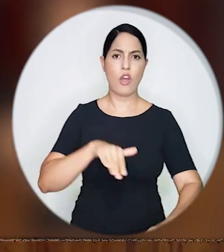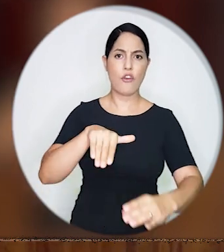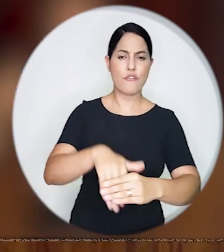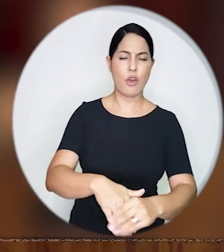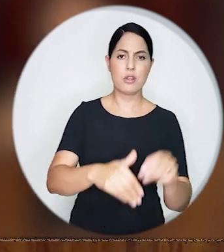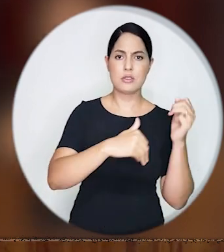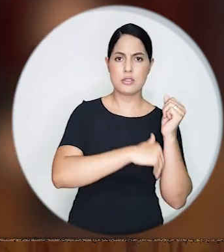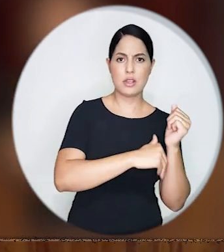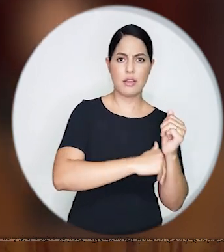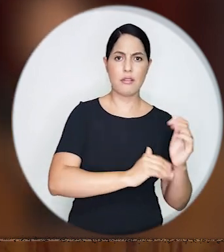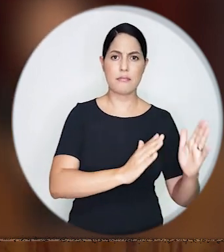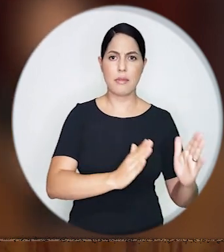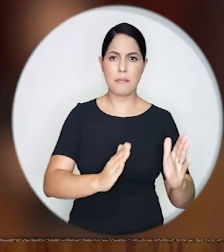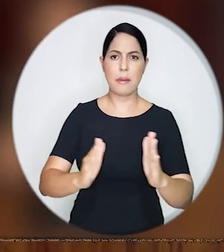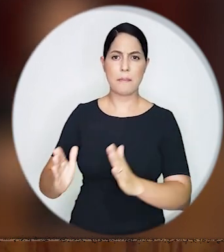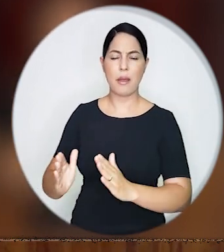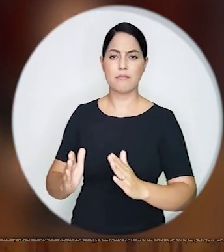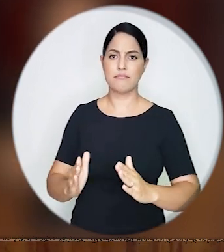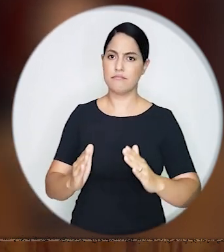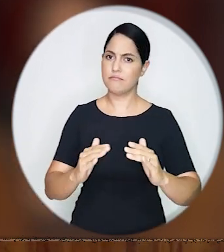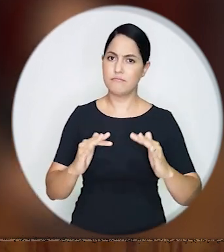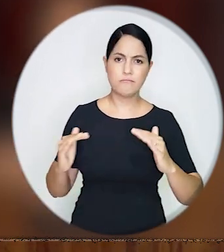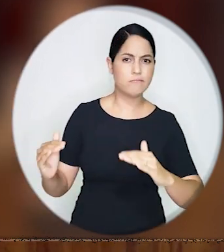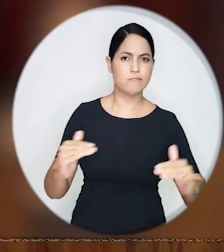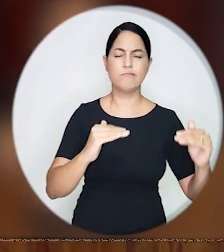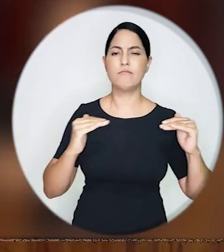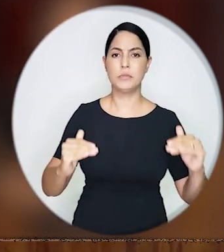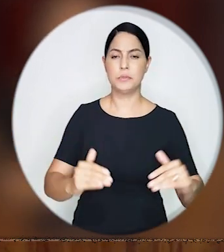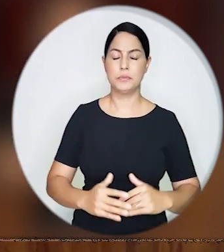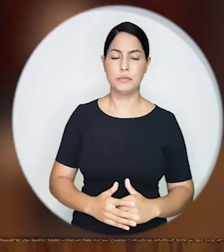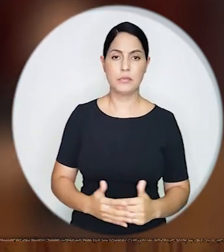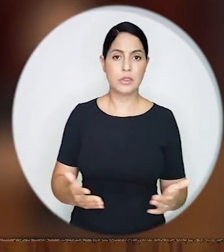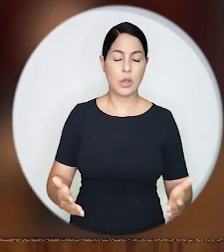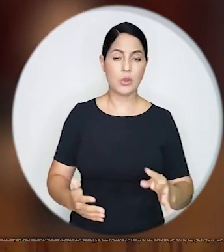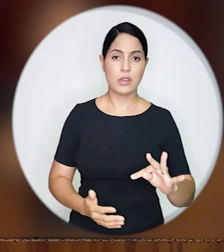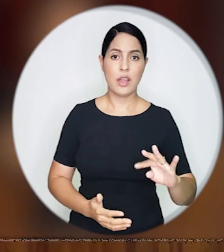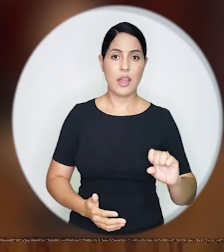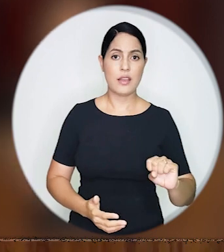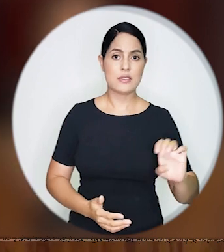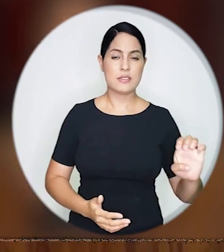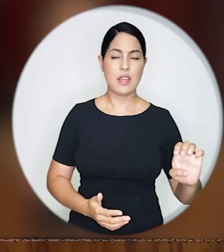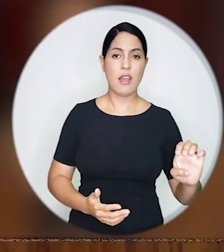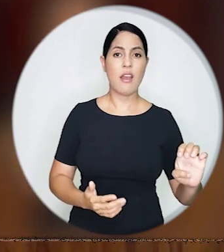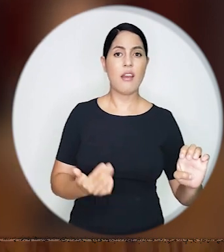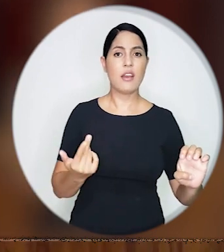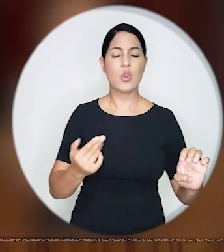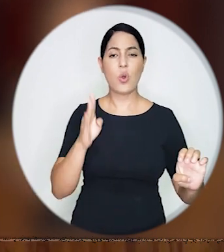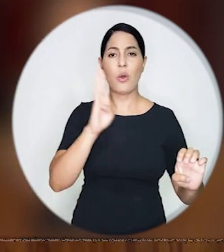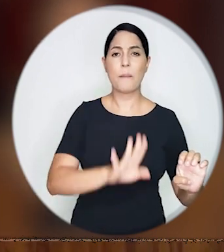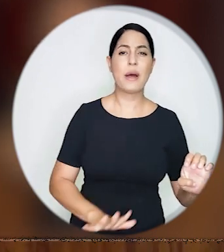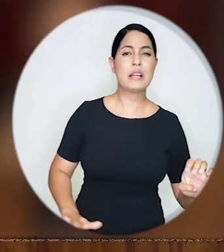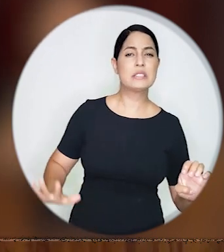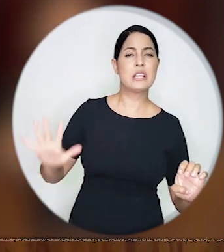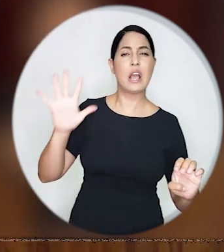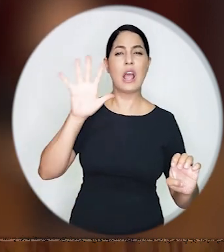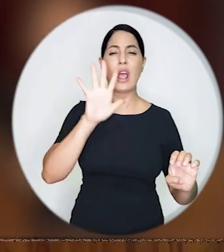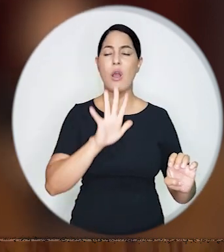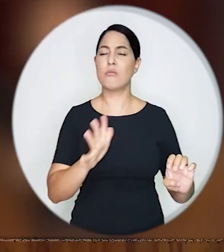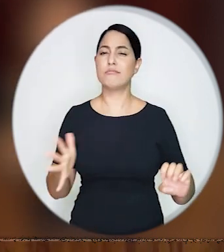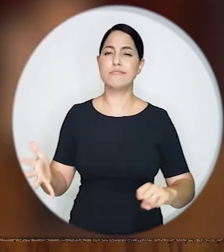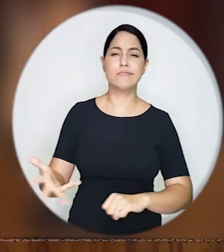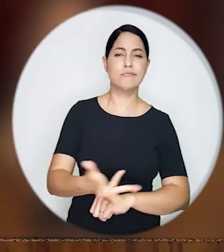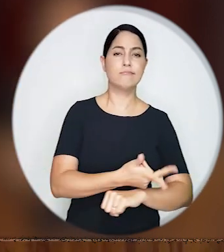voto secreto, periódico e universal. E o desafio do TSE é proporcional ao tamanho do Brasil, uma das